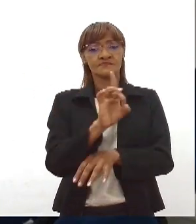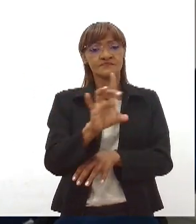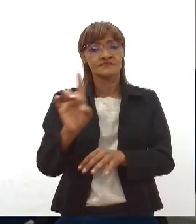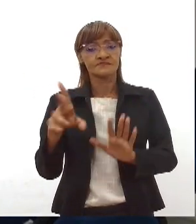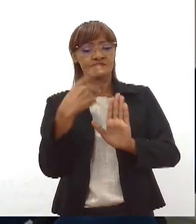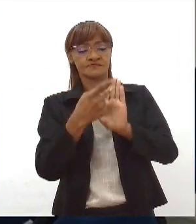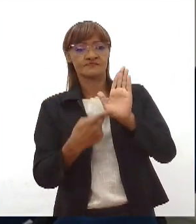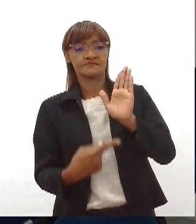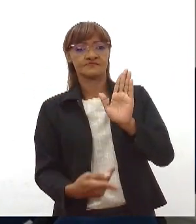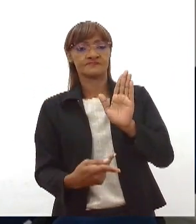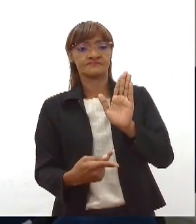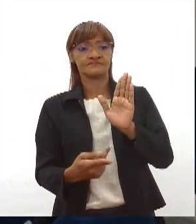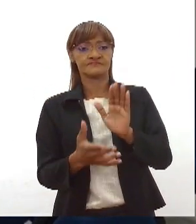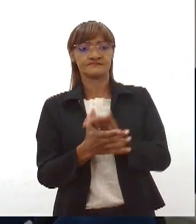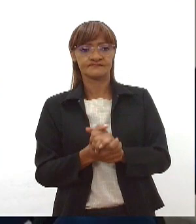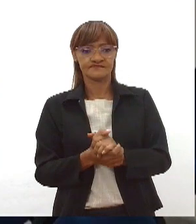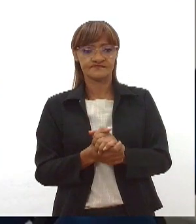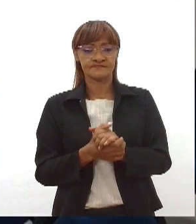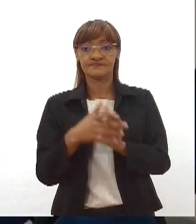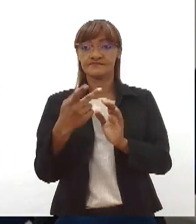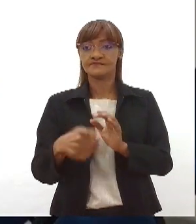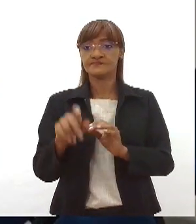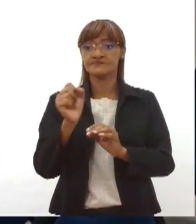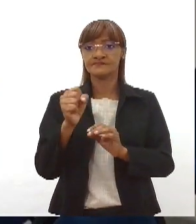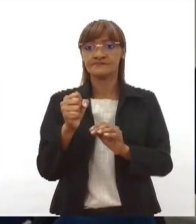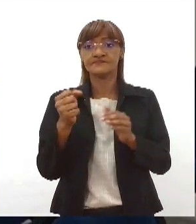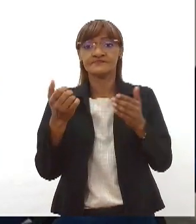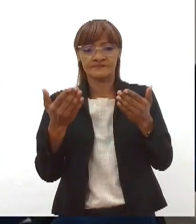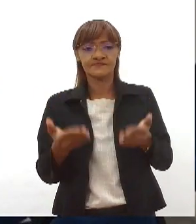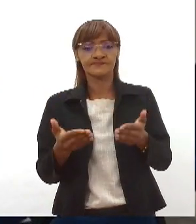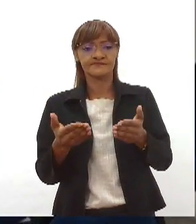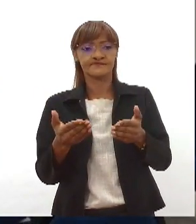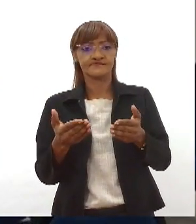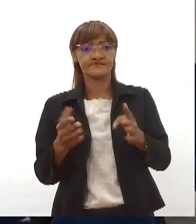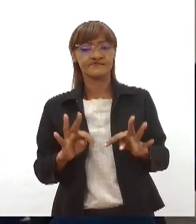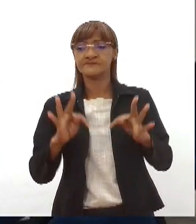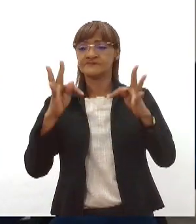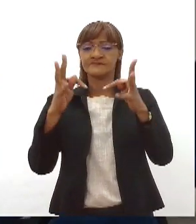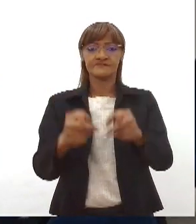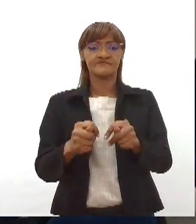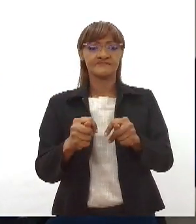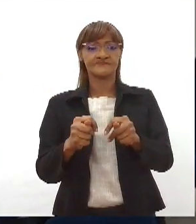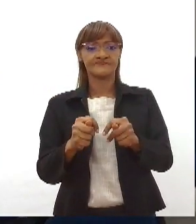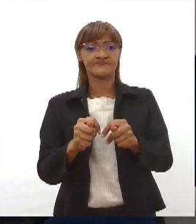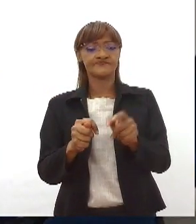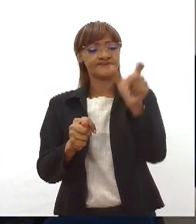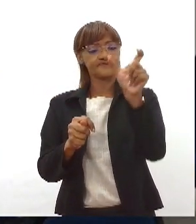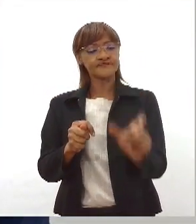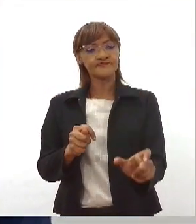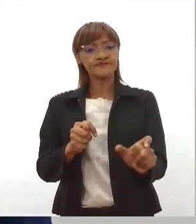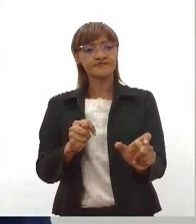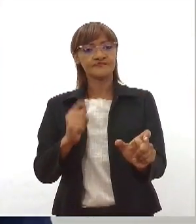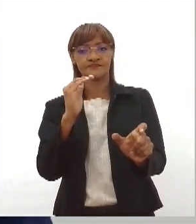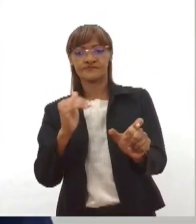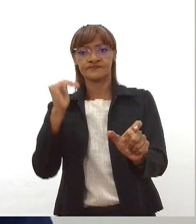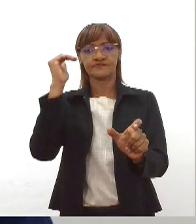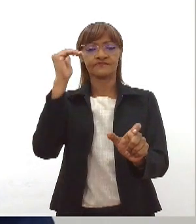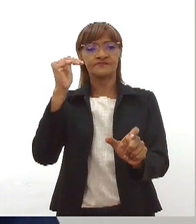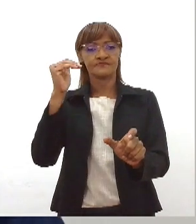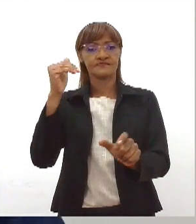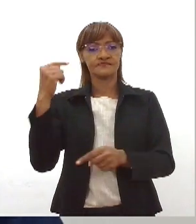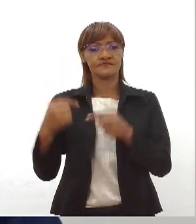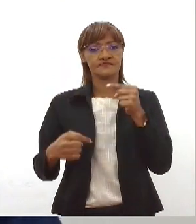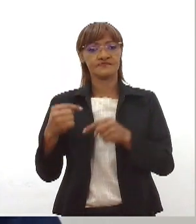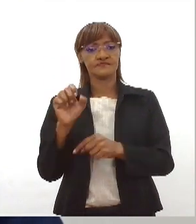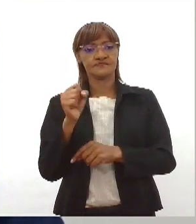políticas públicas em Sergipe Então esse conjunto faz de Luciano Bispo um grande homem público Sergipano economista